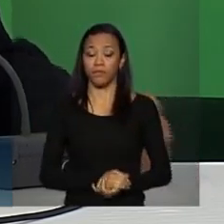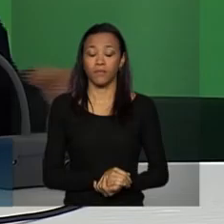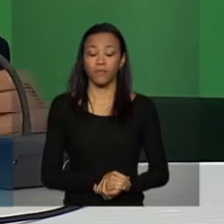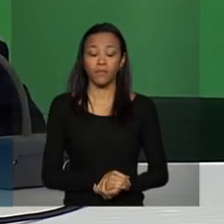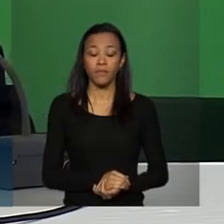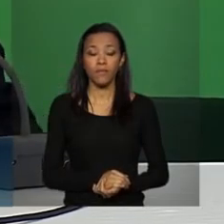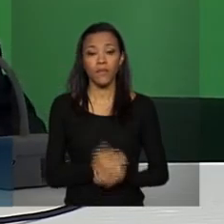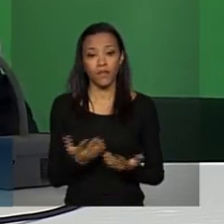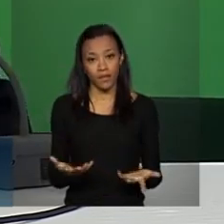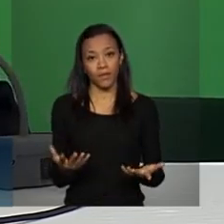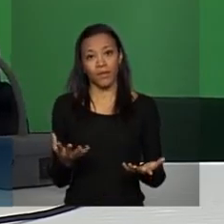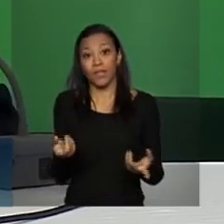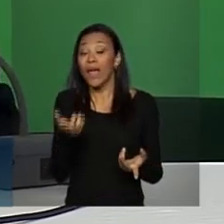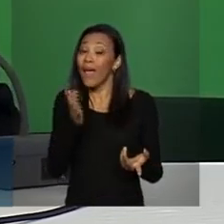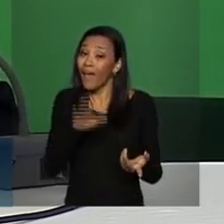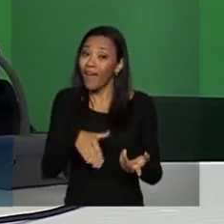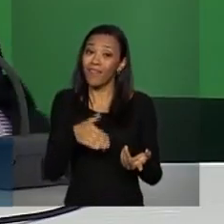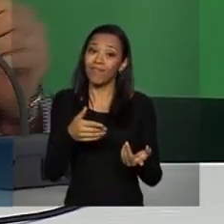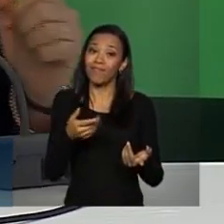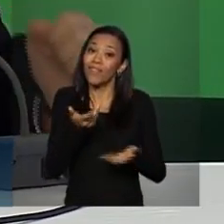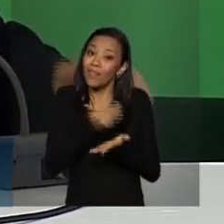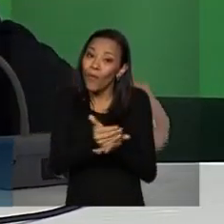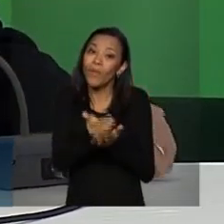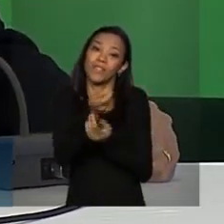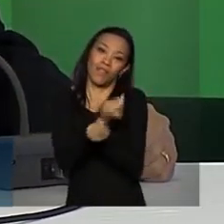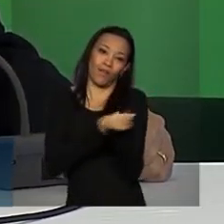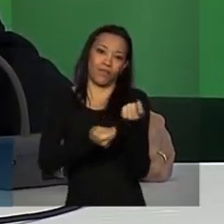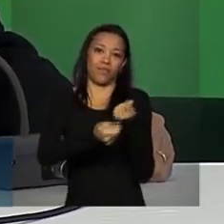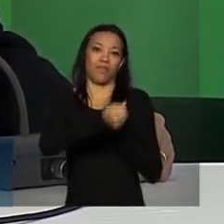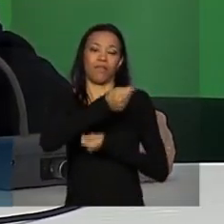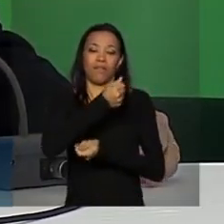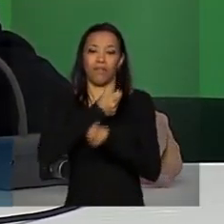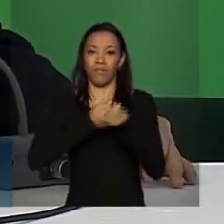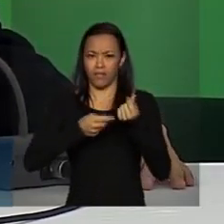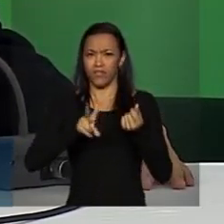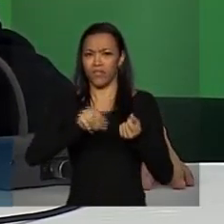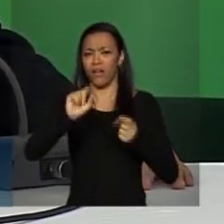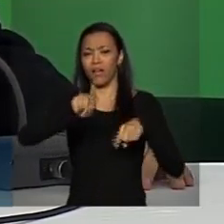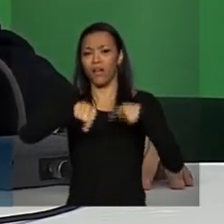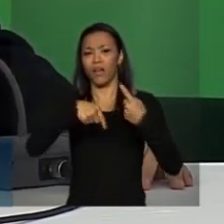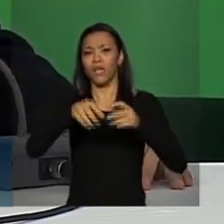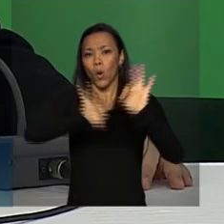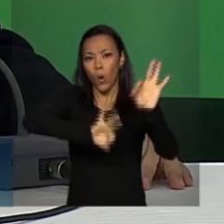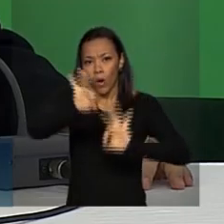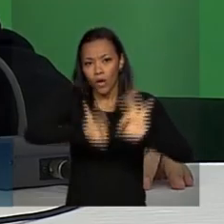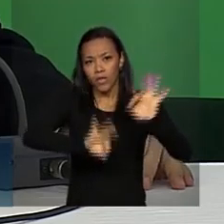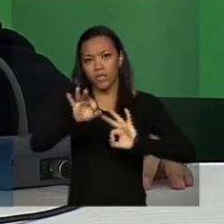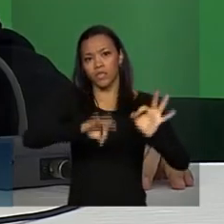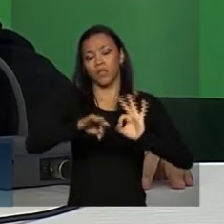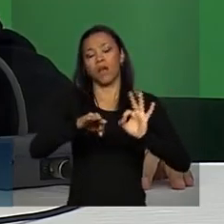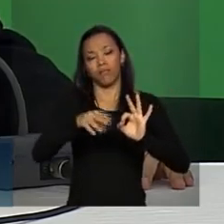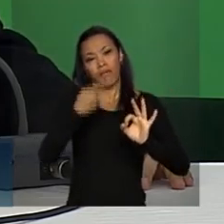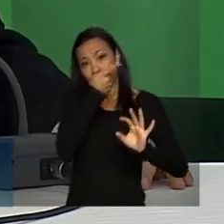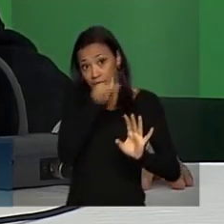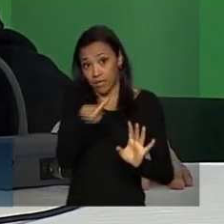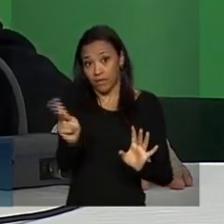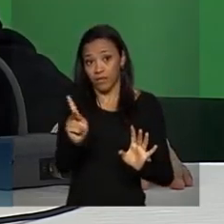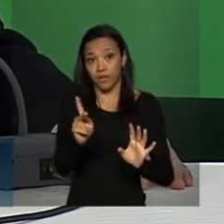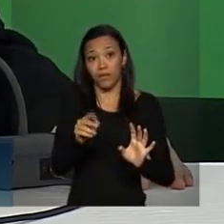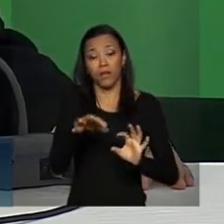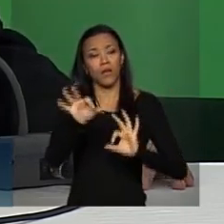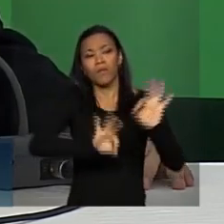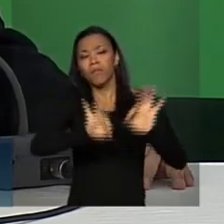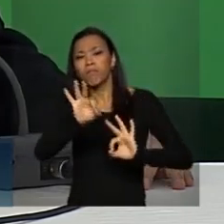Como todo processo negociador, isso nós vamos definir, na visita será definida qual é